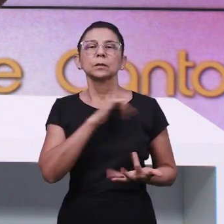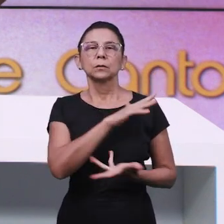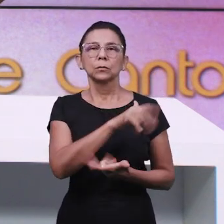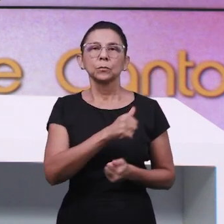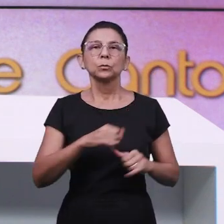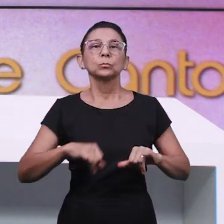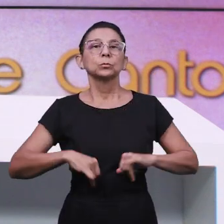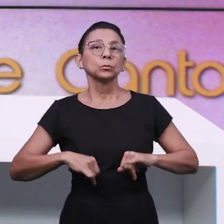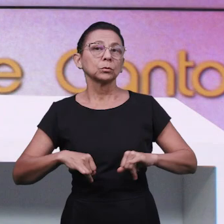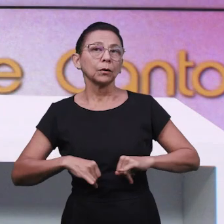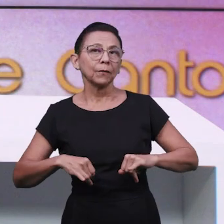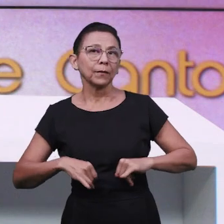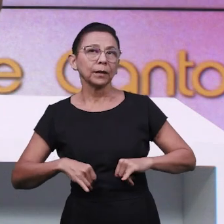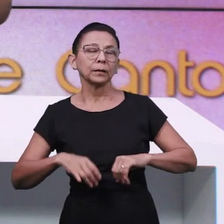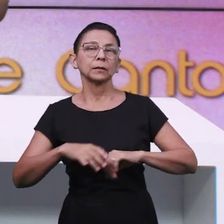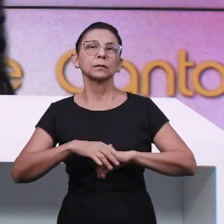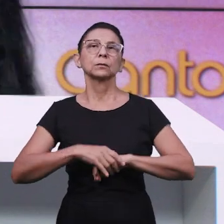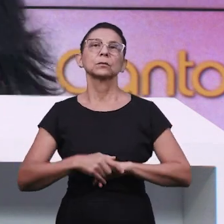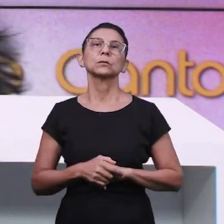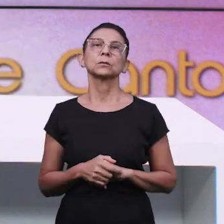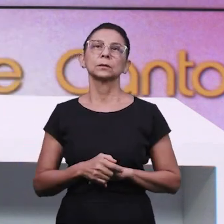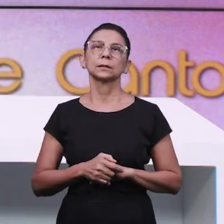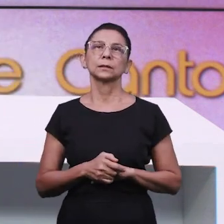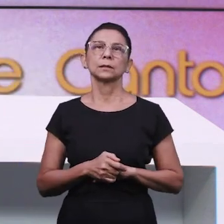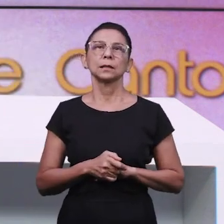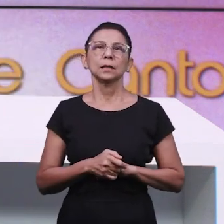estabilidade da minha voz, para que essas